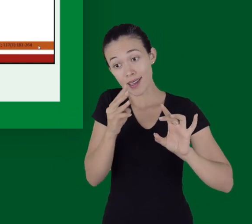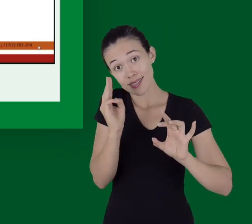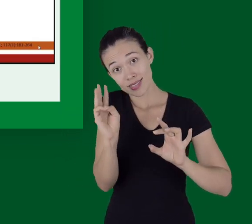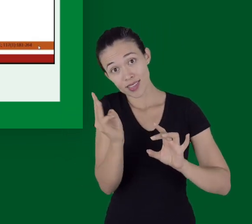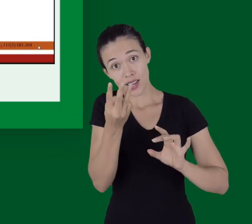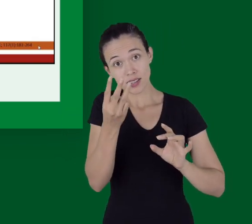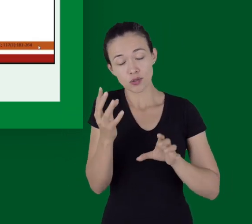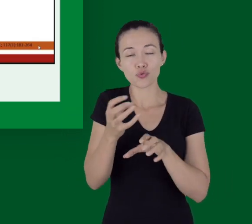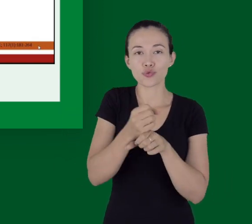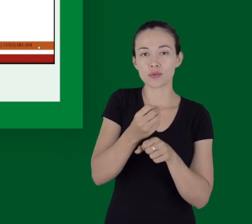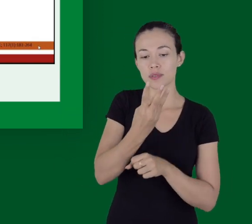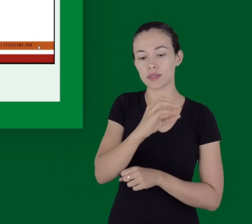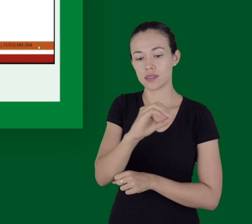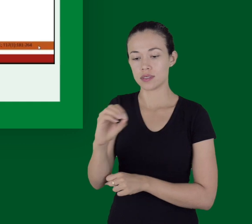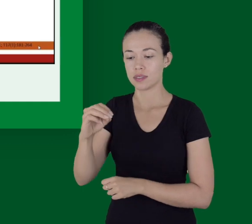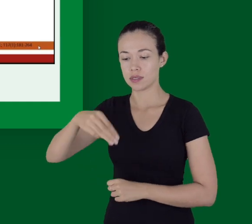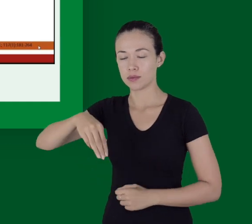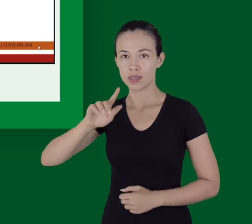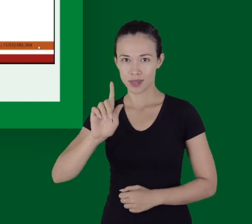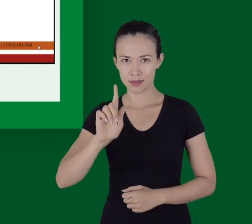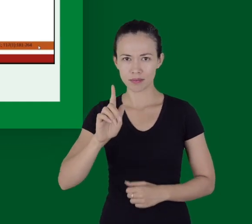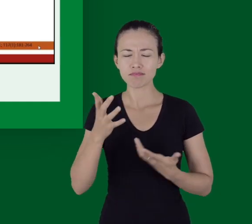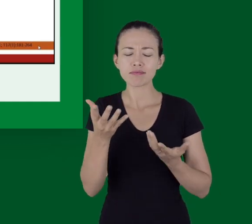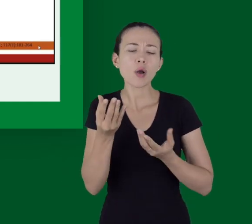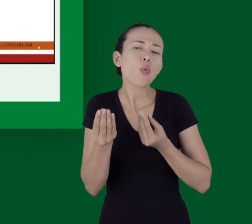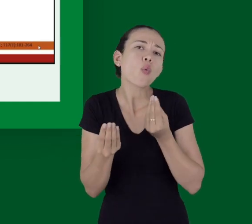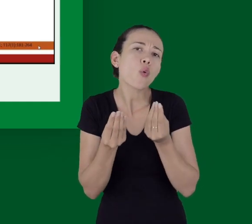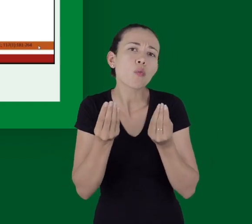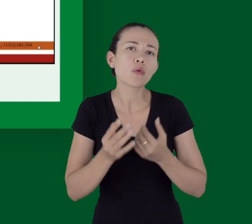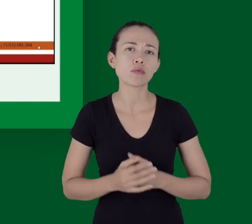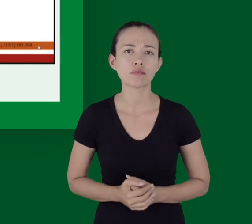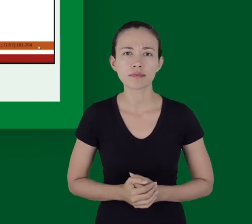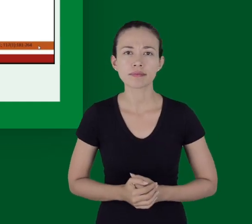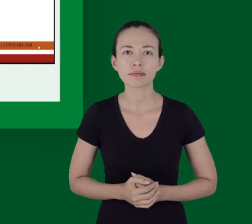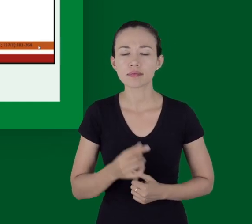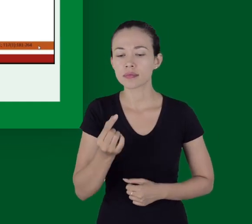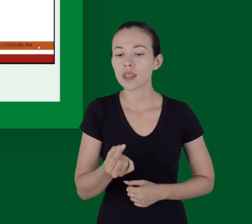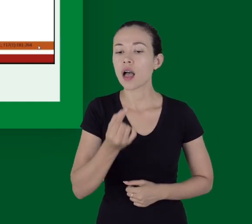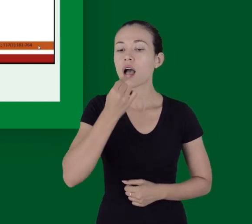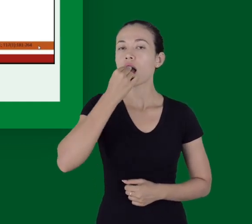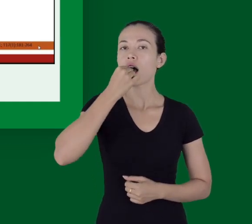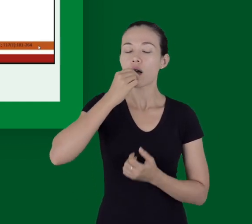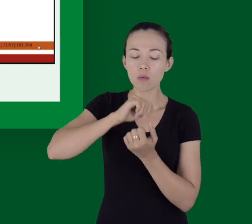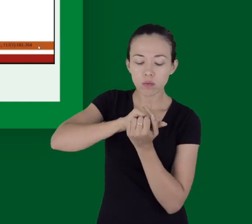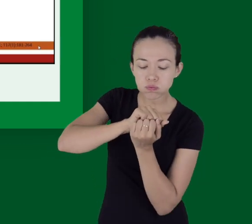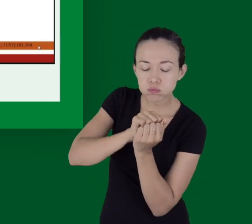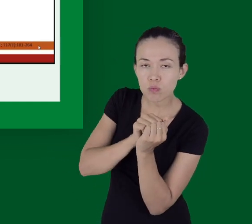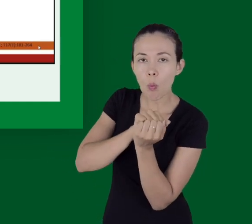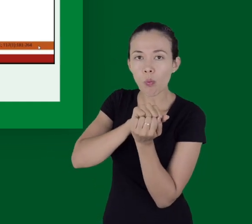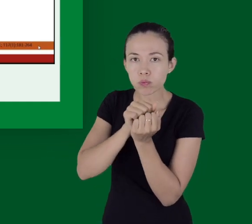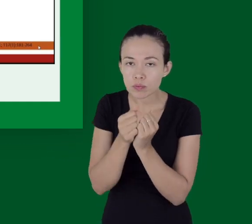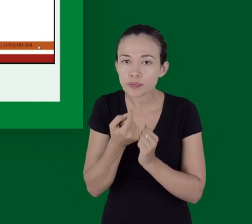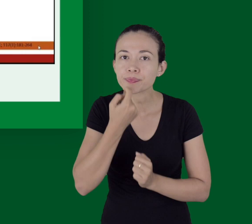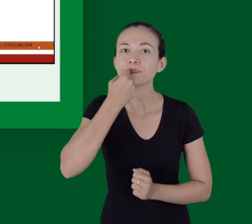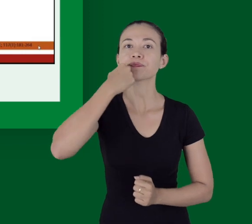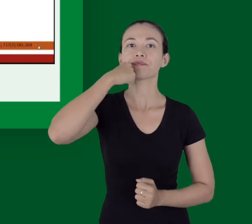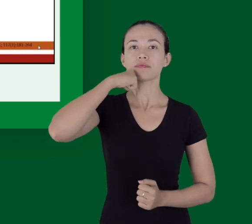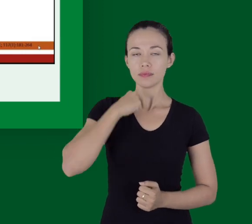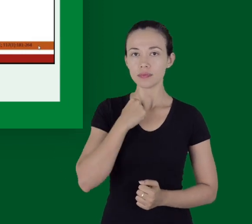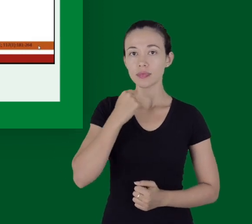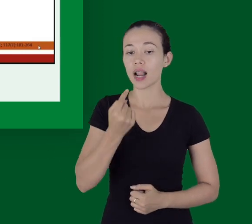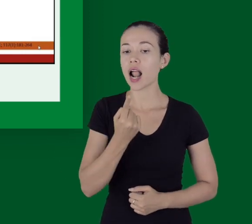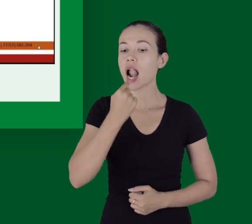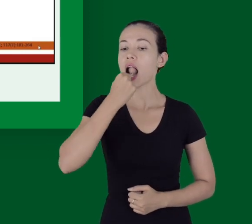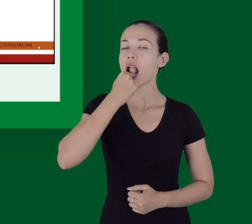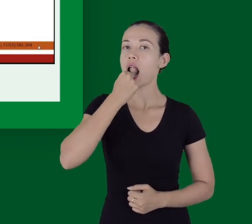100 miligramas. Como que tem que fazer? É para colocar na boca, mastigar e engolir. Não é debaixo da língua,